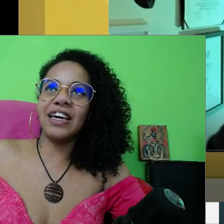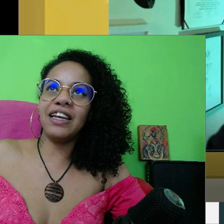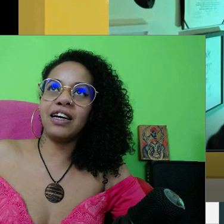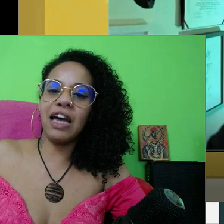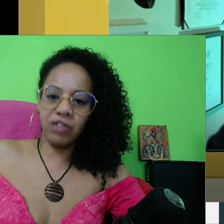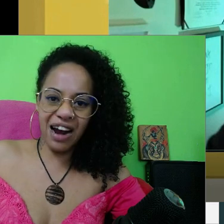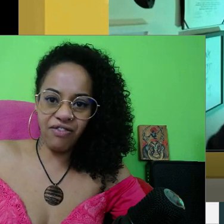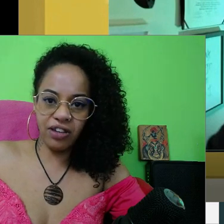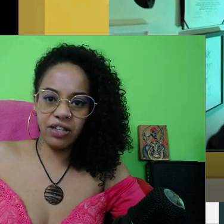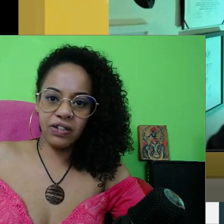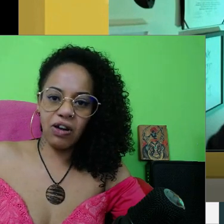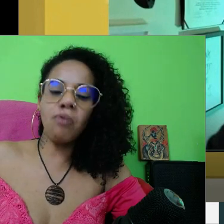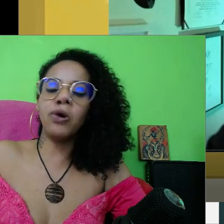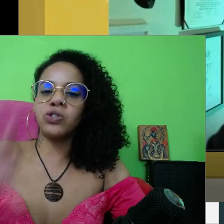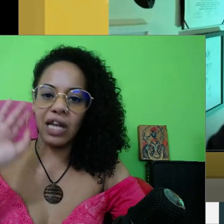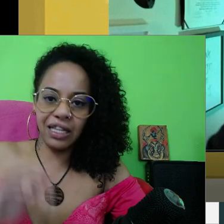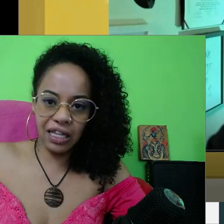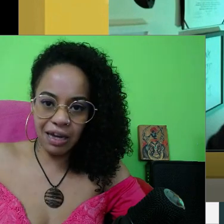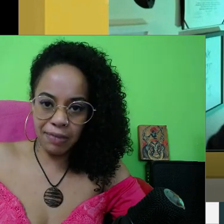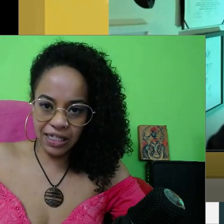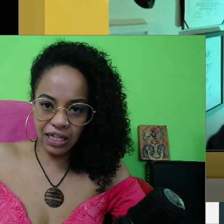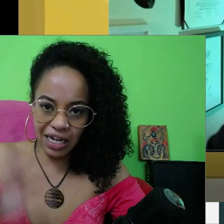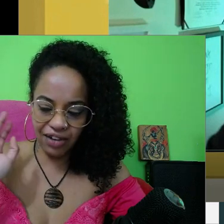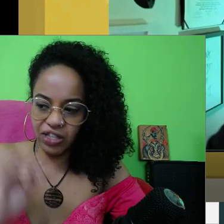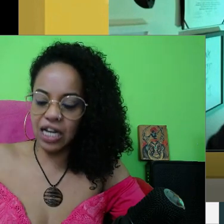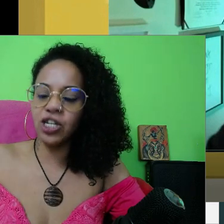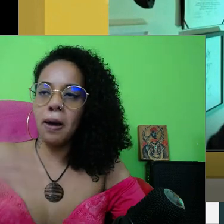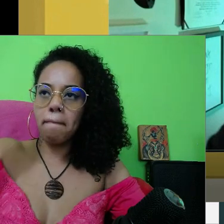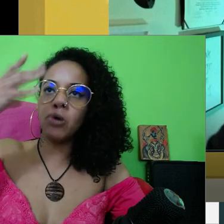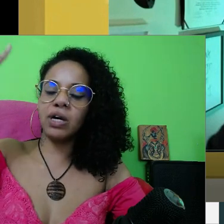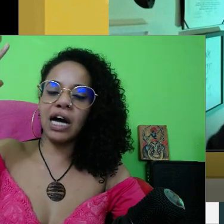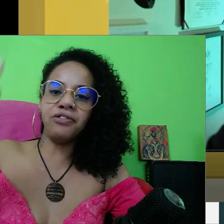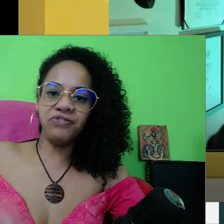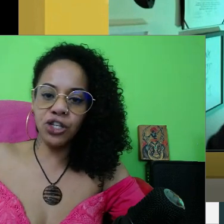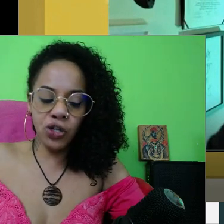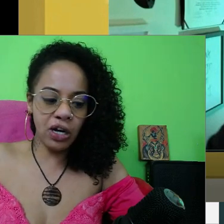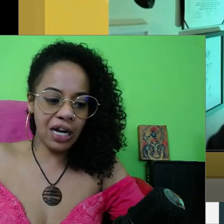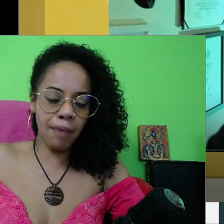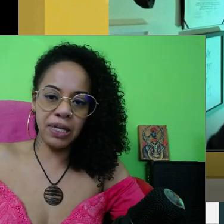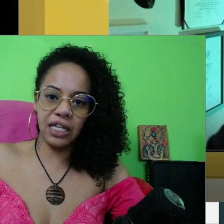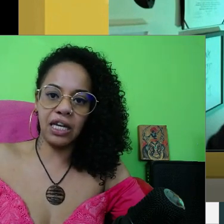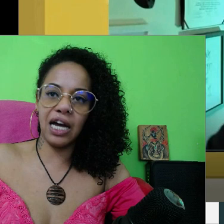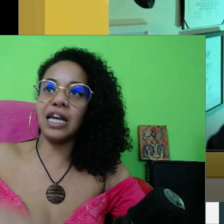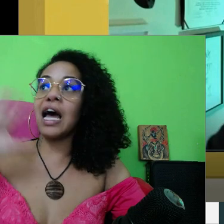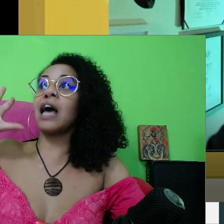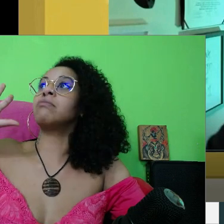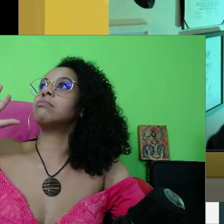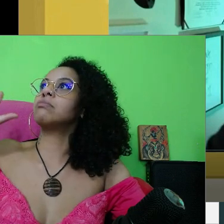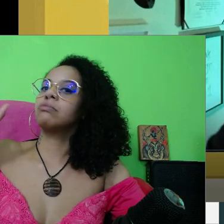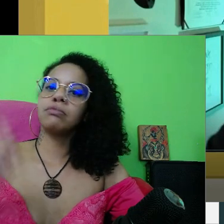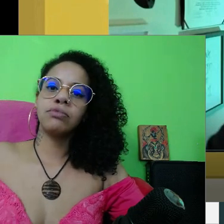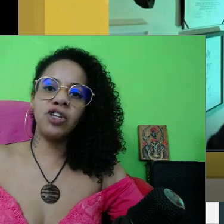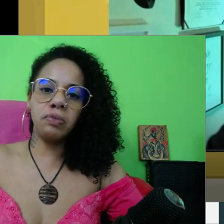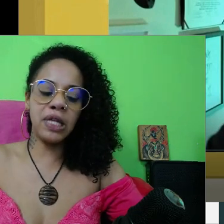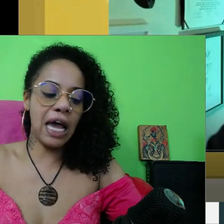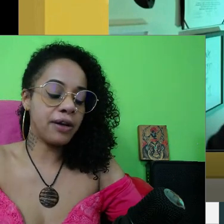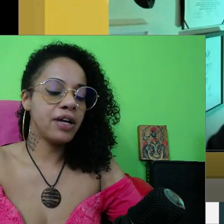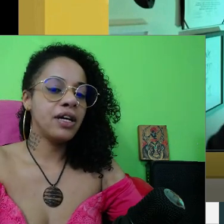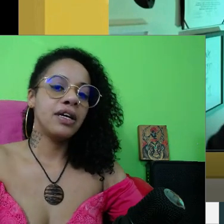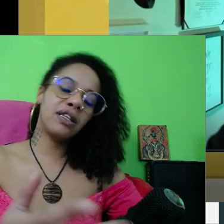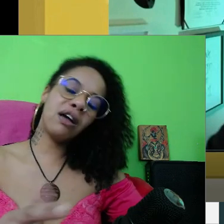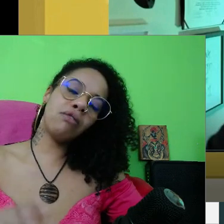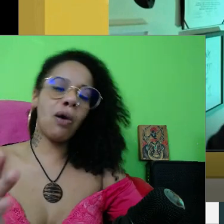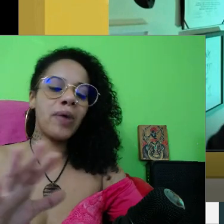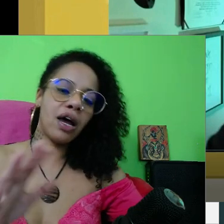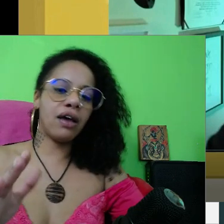da macieira é o Darwin o moço lá da maçã da gravidade bom Caiu um vídeo na cabeça dele aí ele tive uma ideia